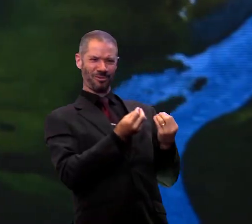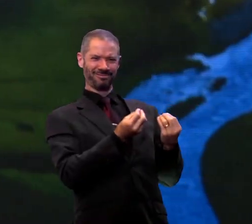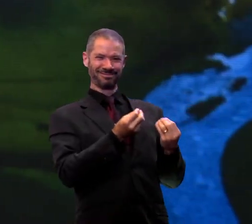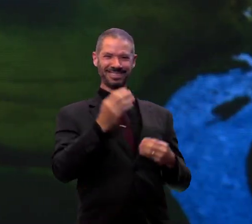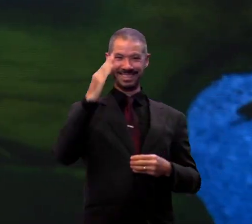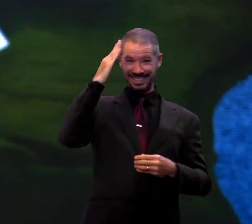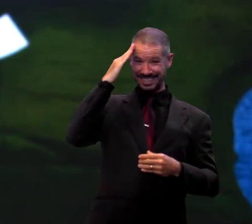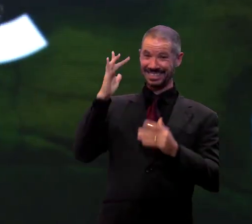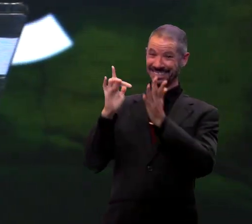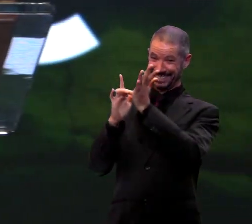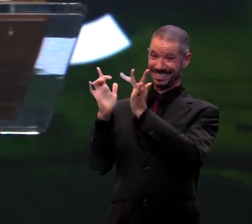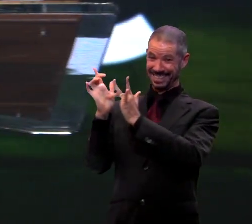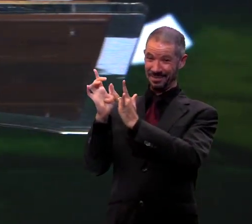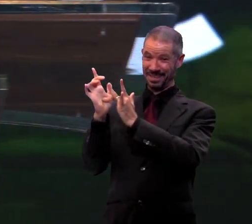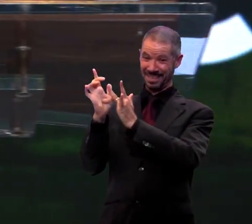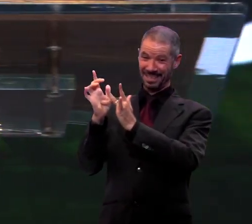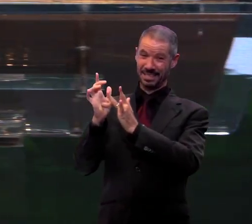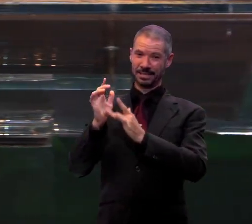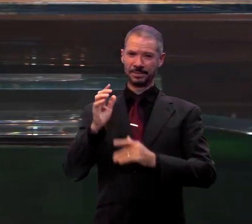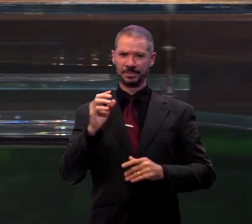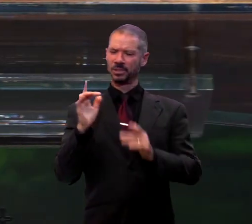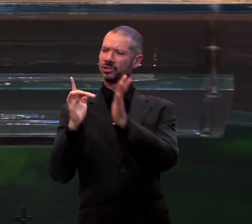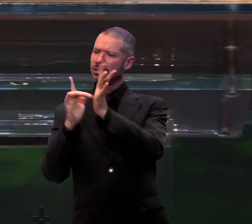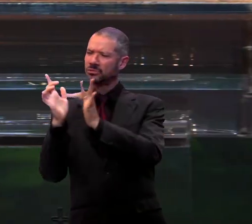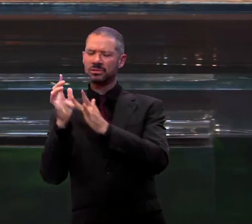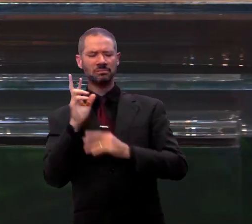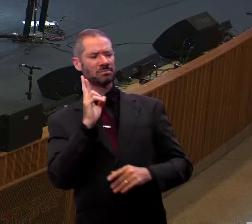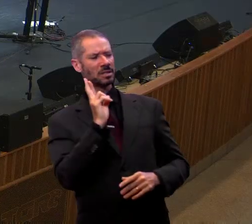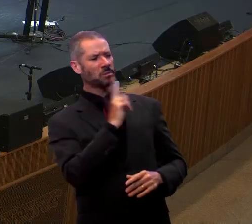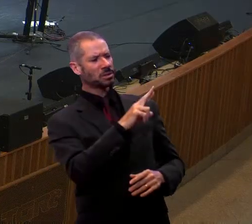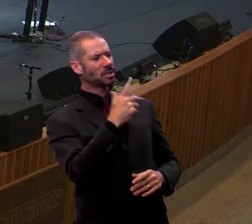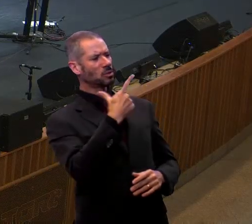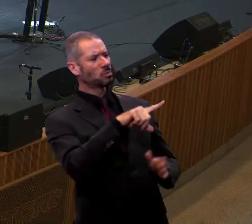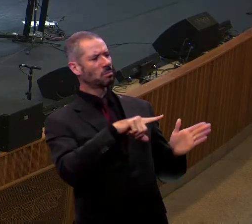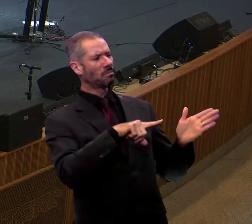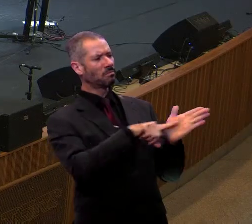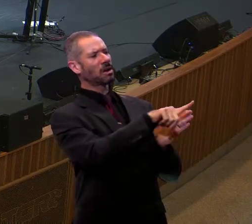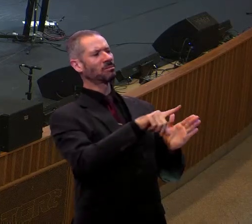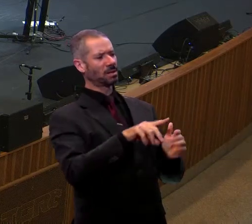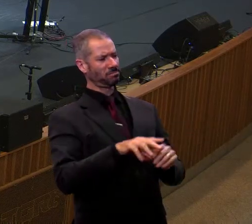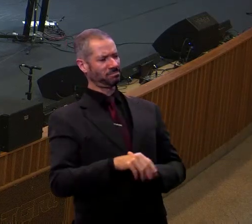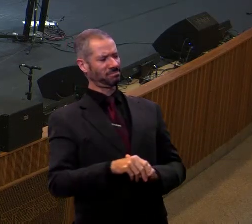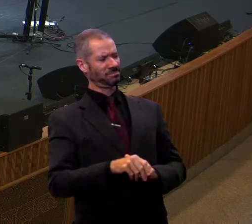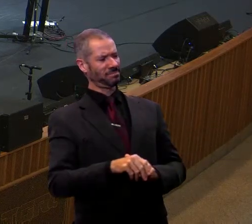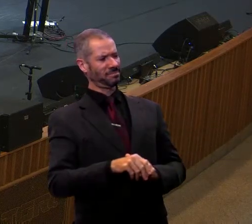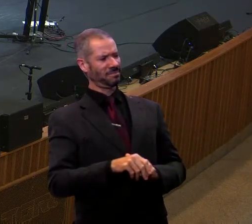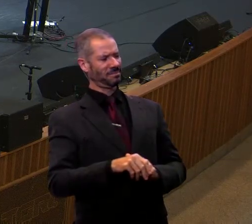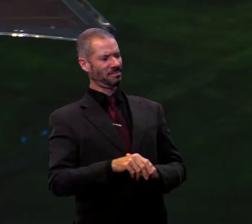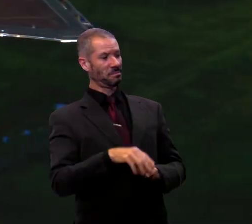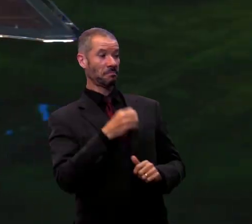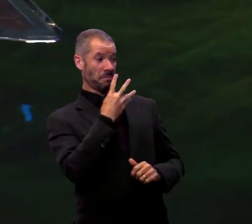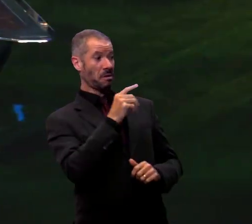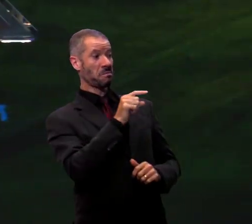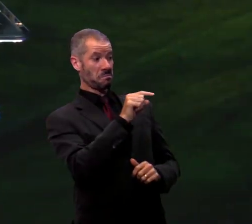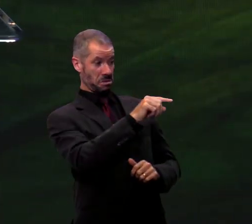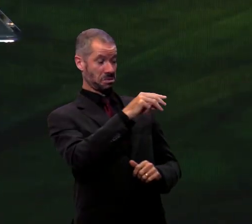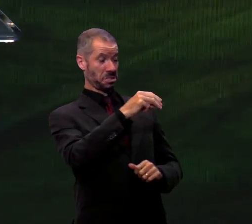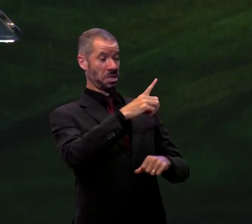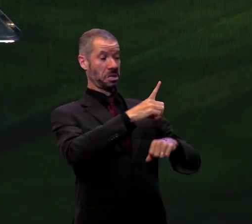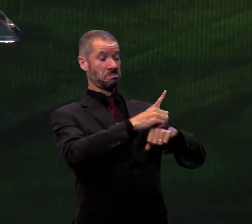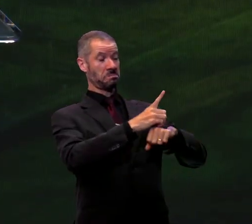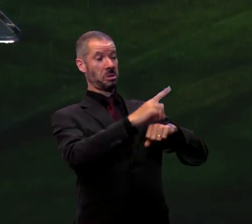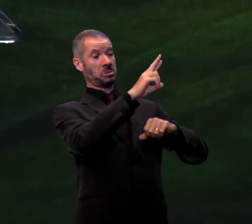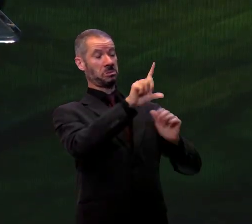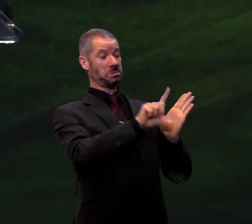né? Jesus, em vez de responder, faz uma nova pergunta. Ele diz: bom, você é doutor da lei,